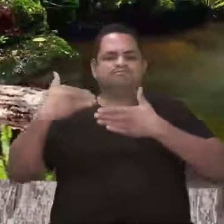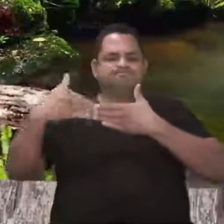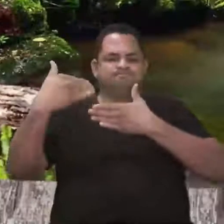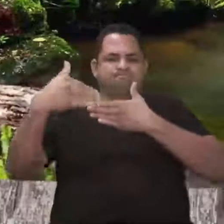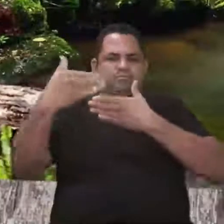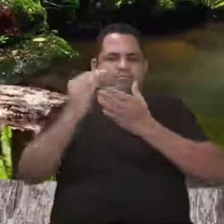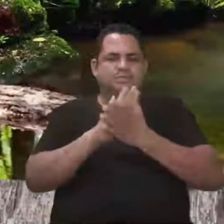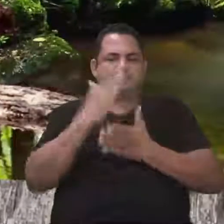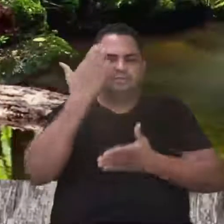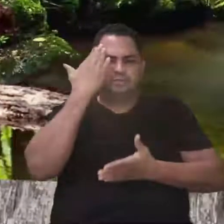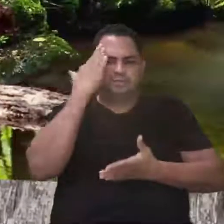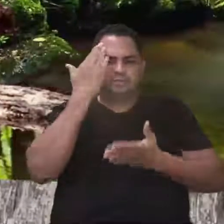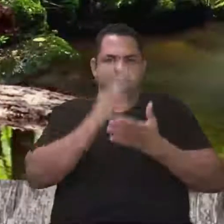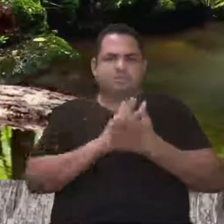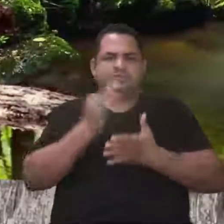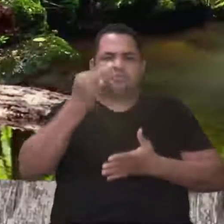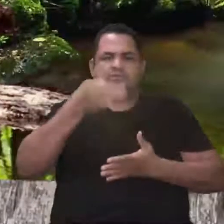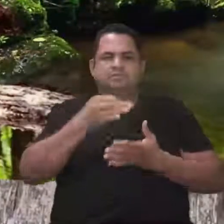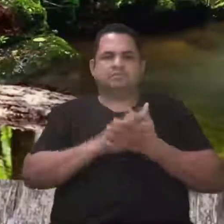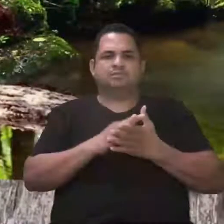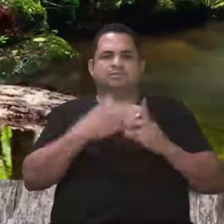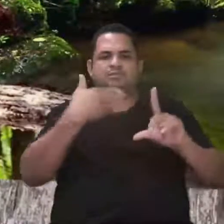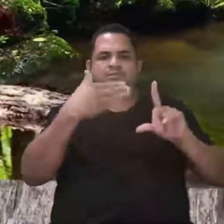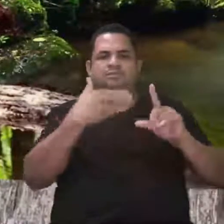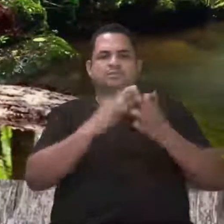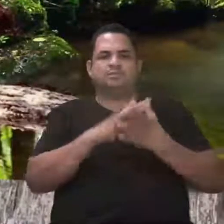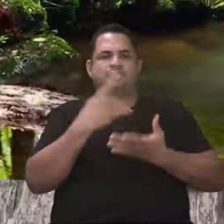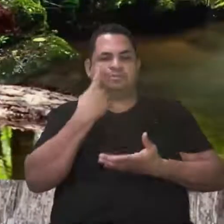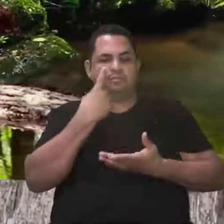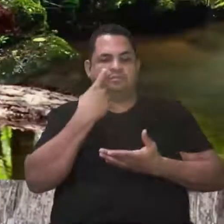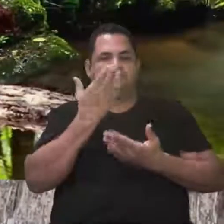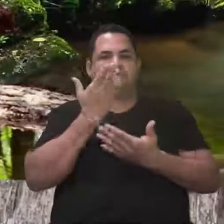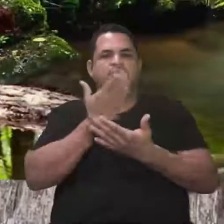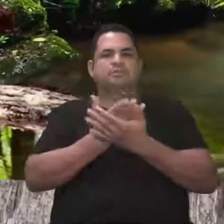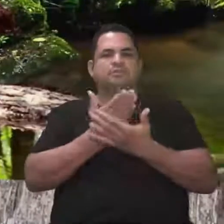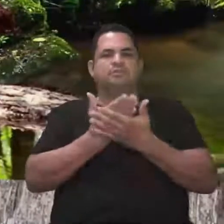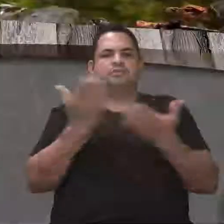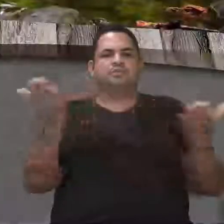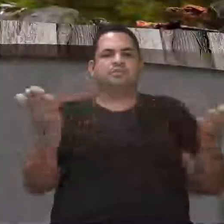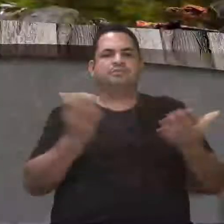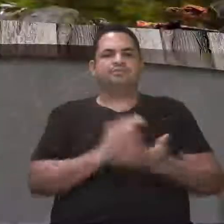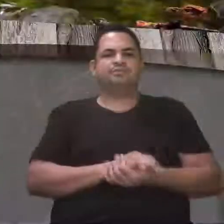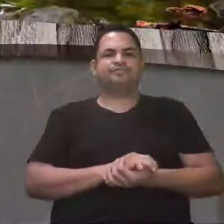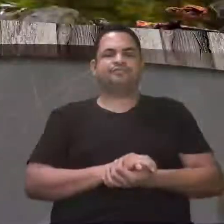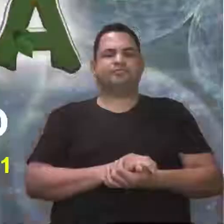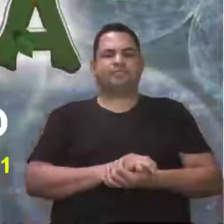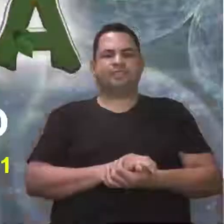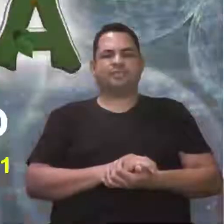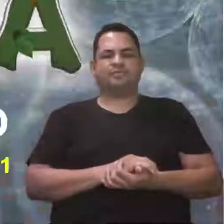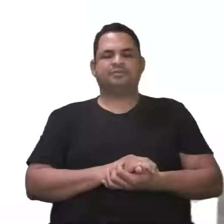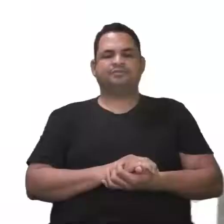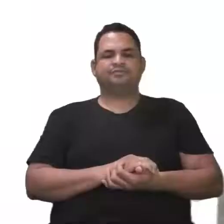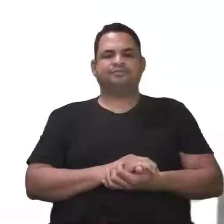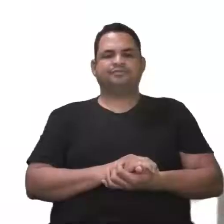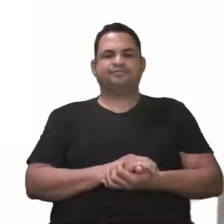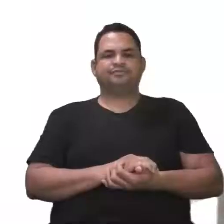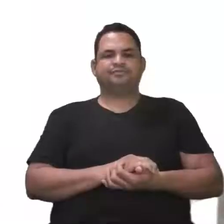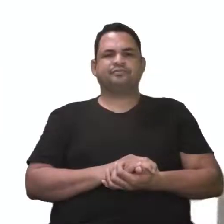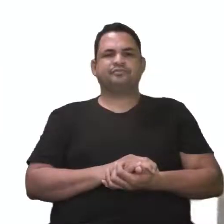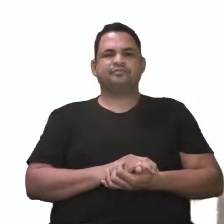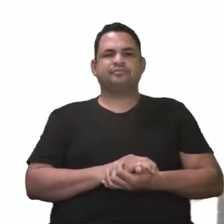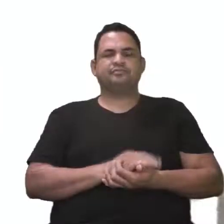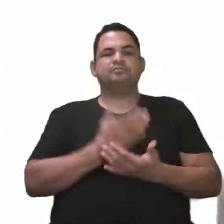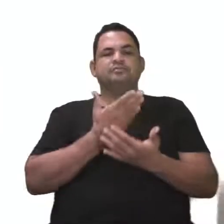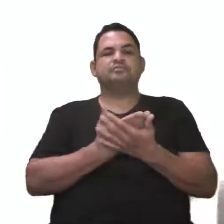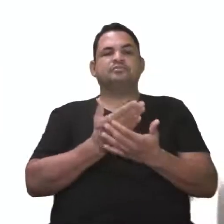nessa compreensão, certo? Mas joga lá na tela para a gente ver a nossa aula. Vamos embora? Então, olha